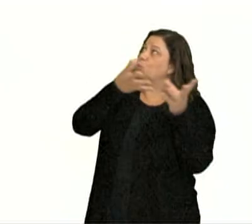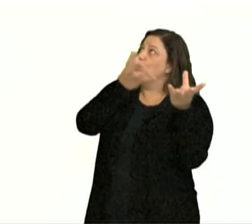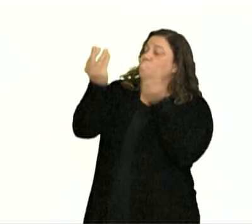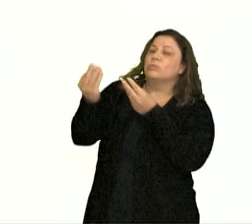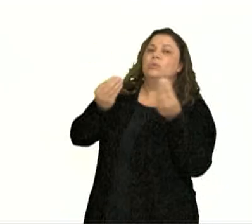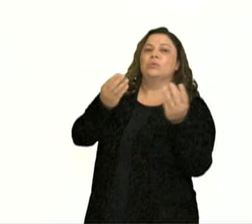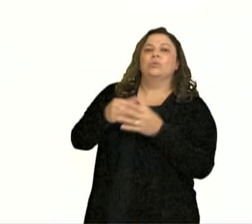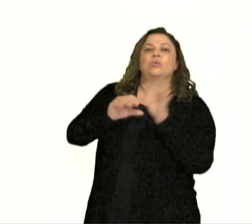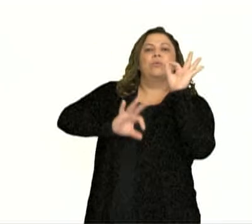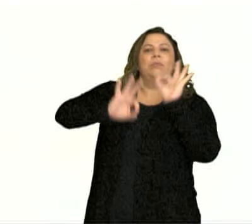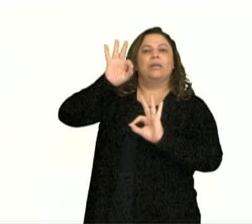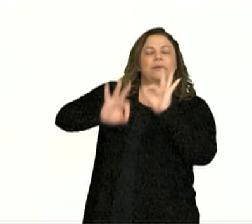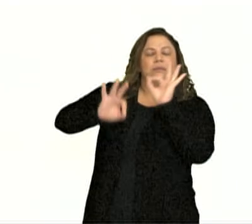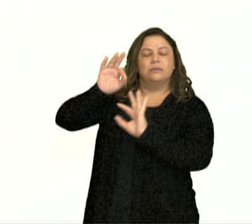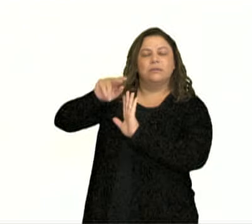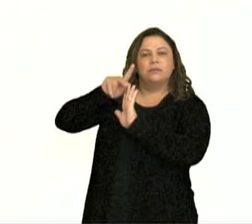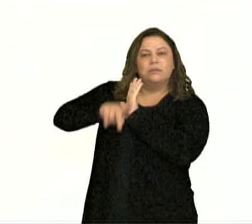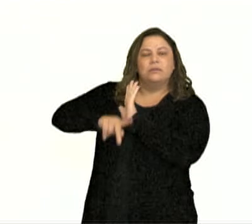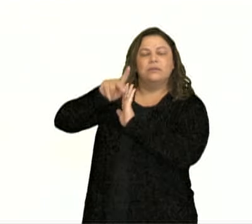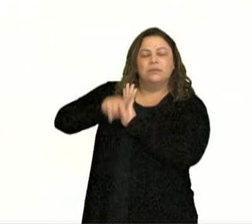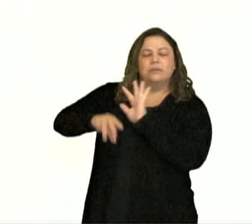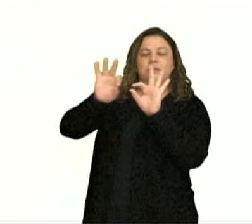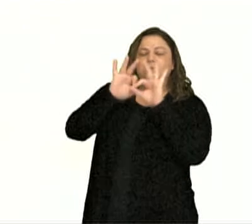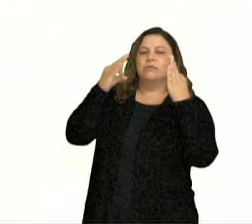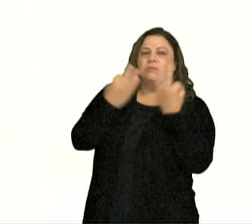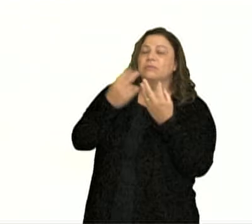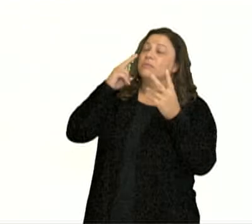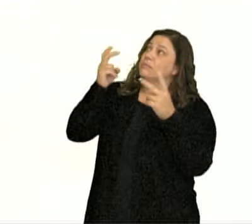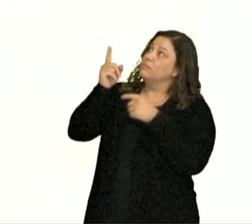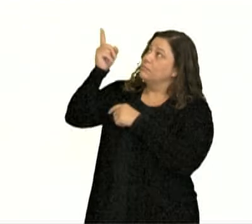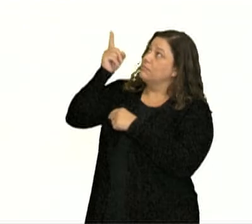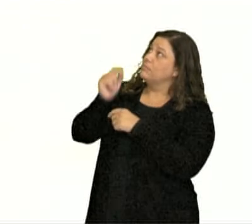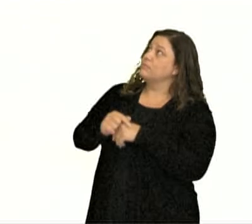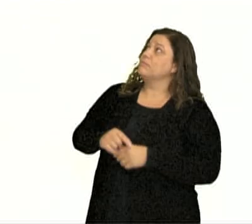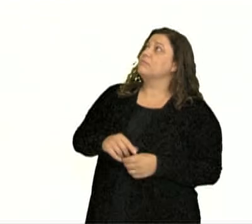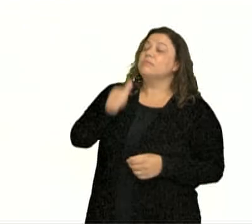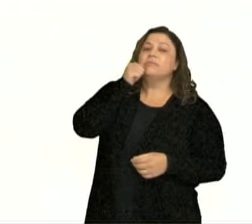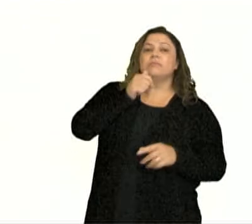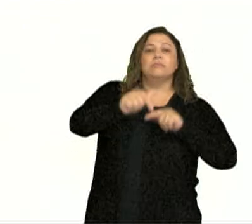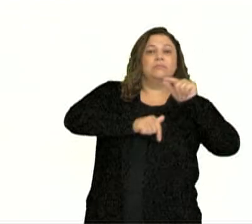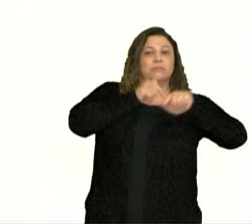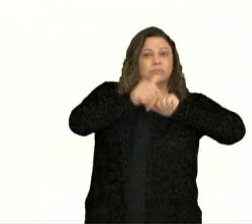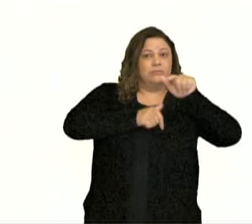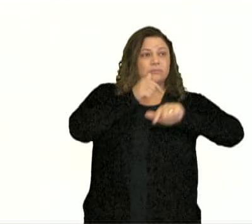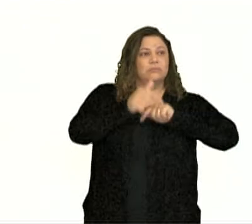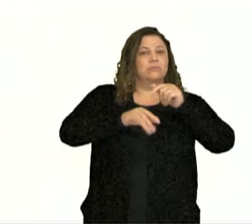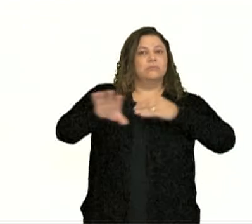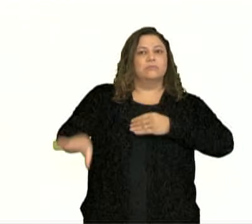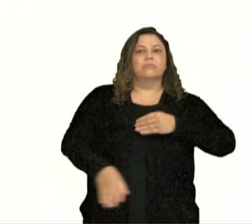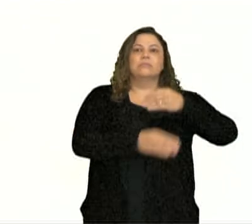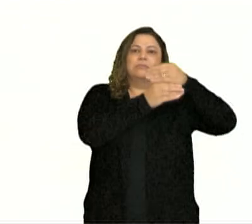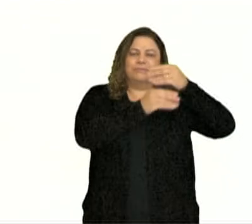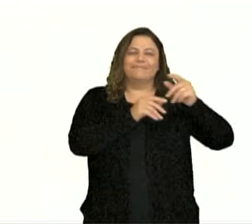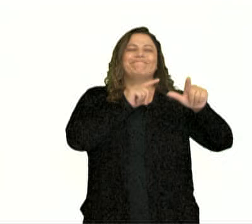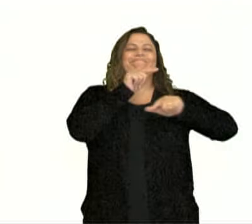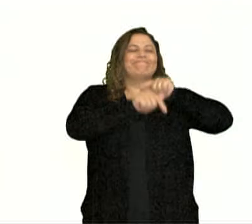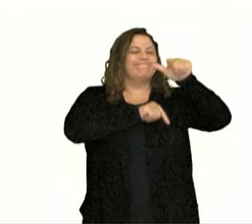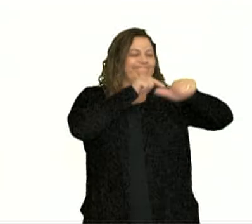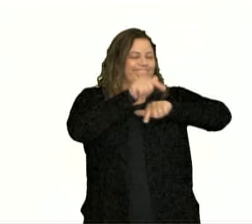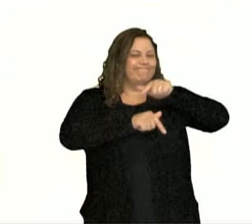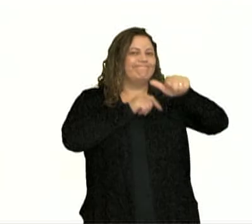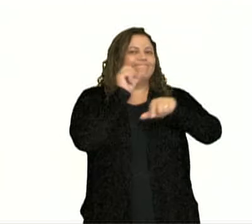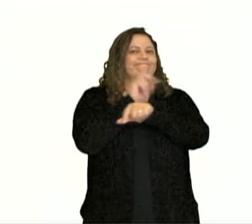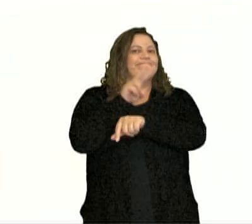o planejamento familiar, mulheres no mercado de trabalho, ou seja, a mulher começou a ingressar aí no mercado de trabalho pensando,